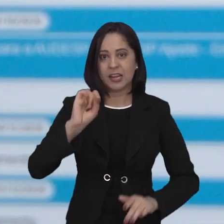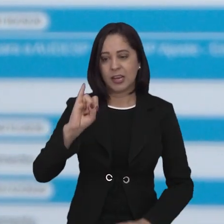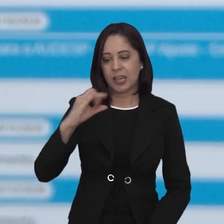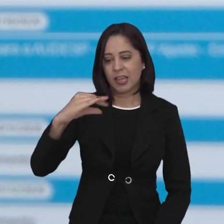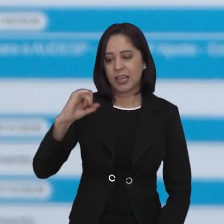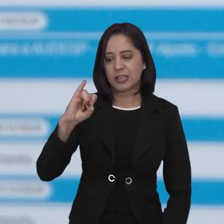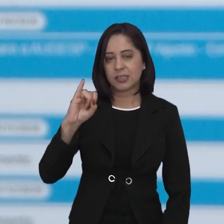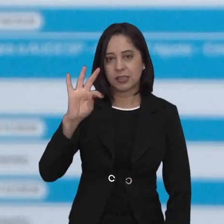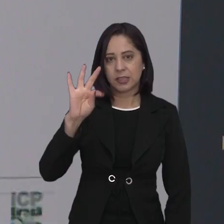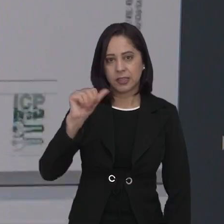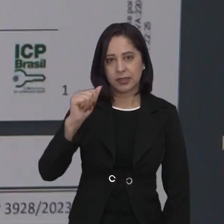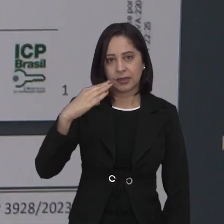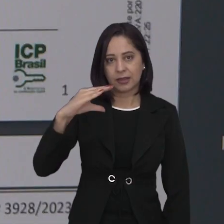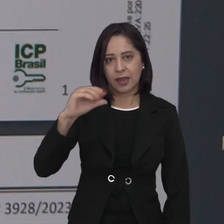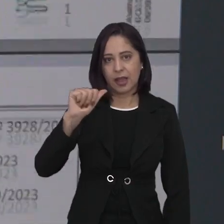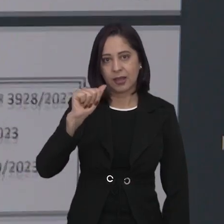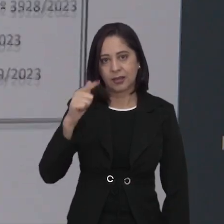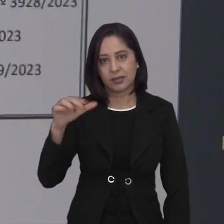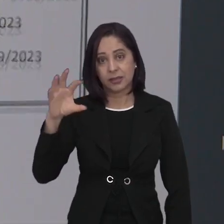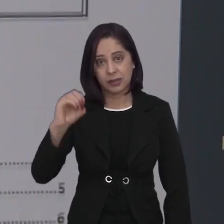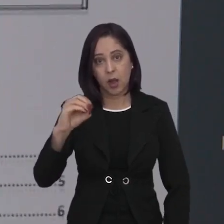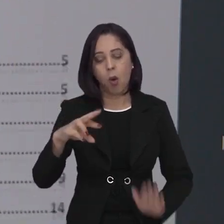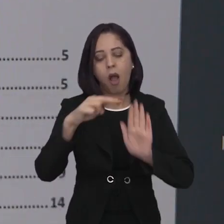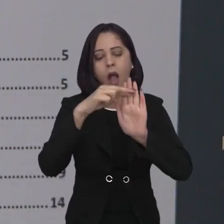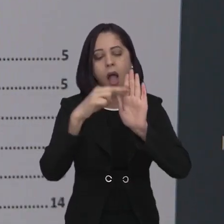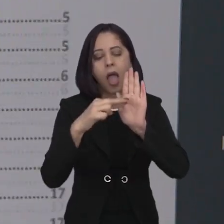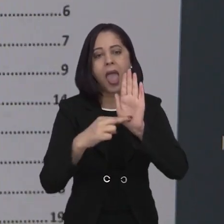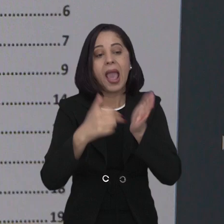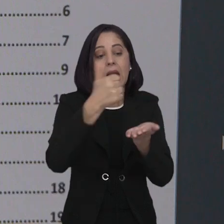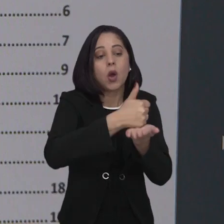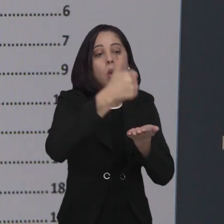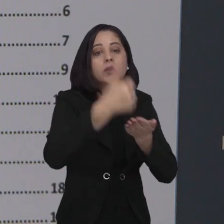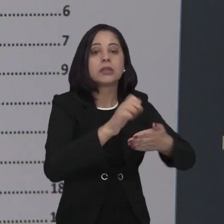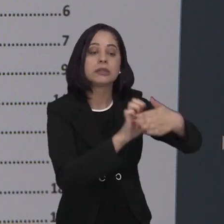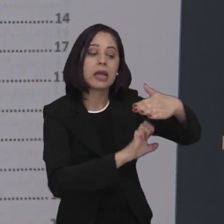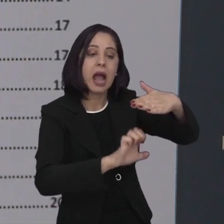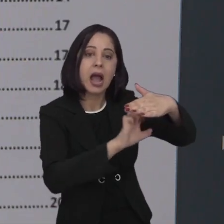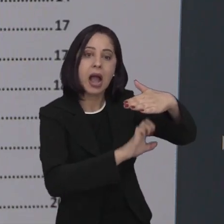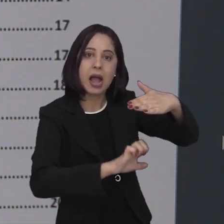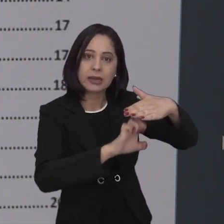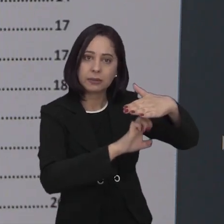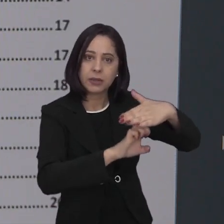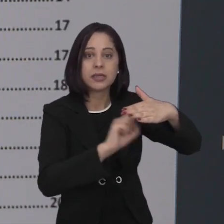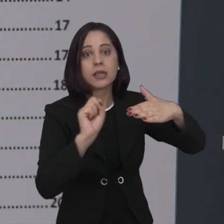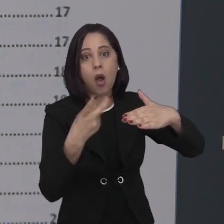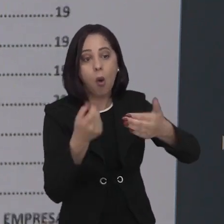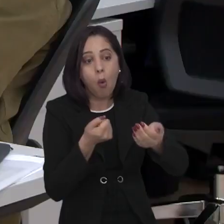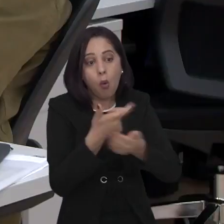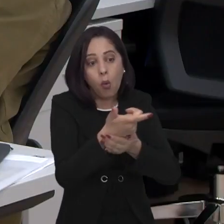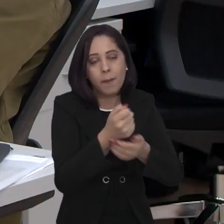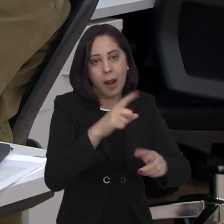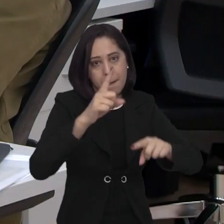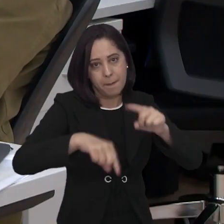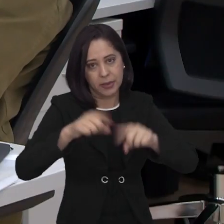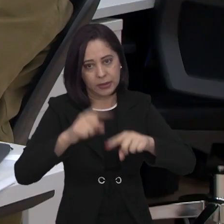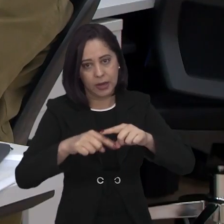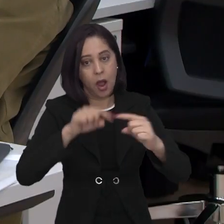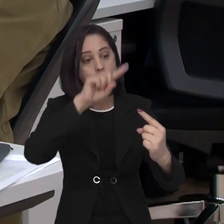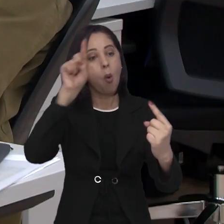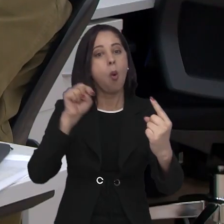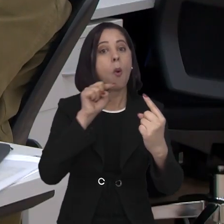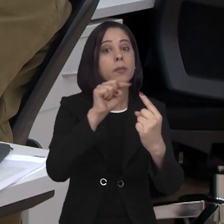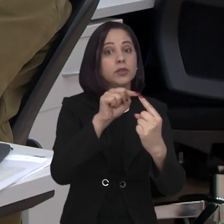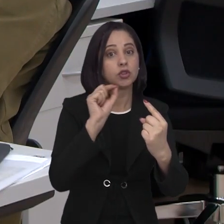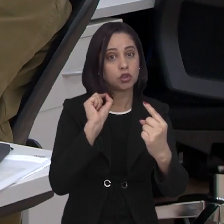processo administrativo que estabelece regras para contratação de serviços ou aquisição de produtos. O objetivo